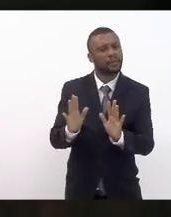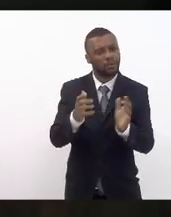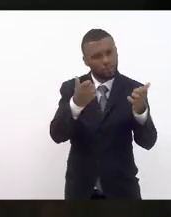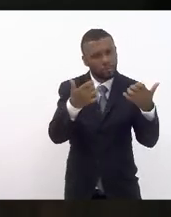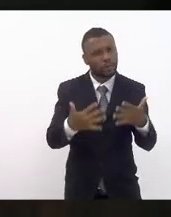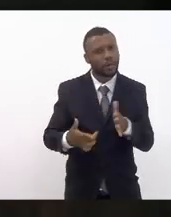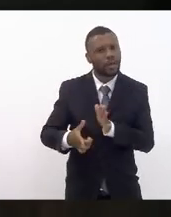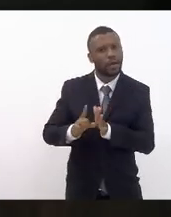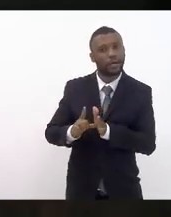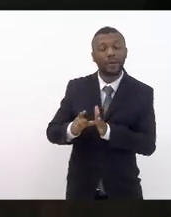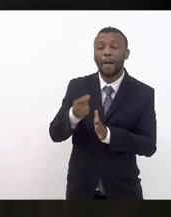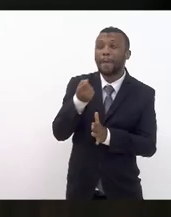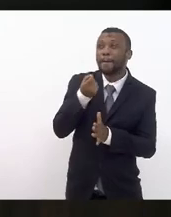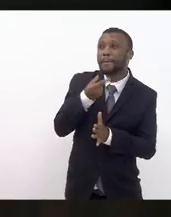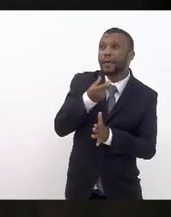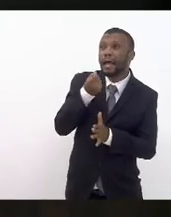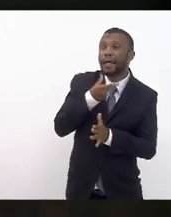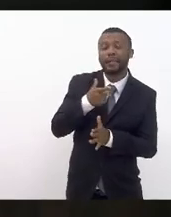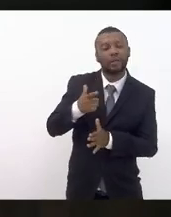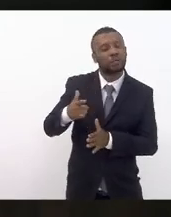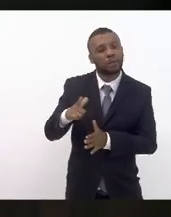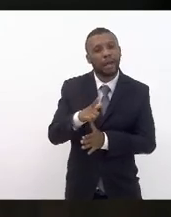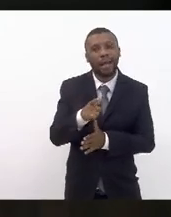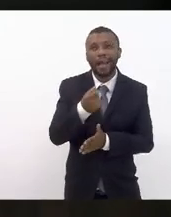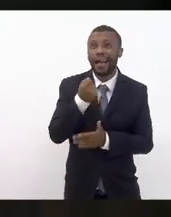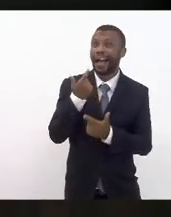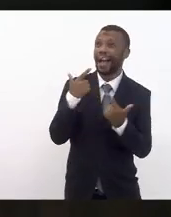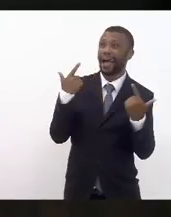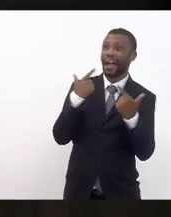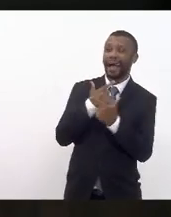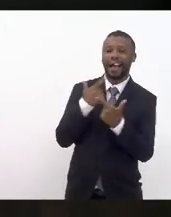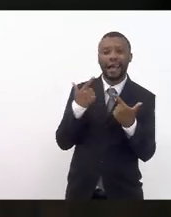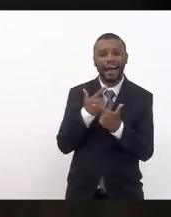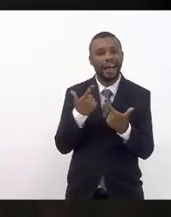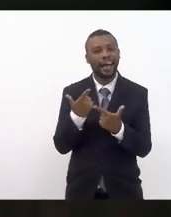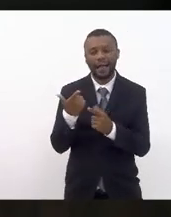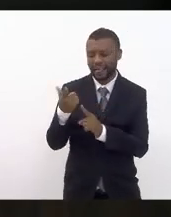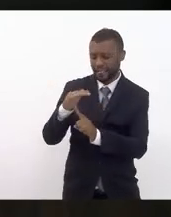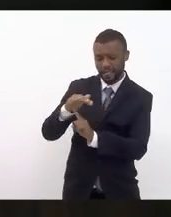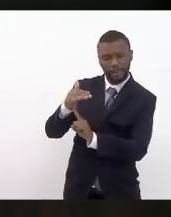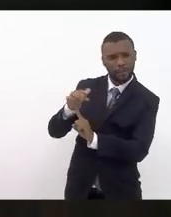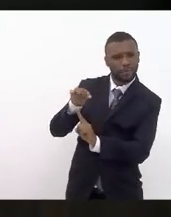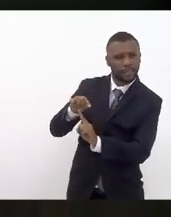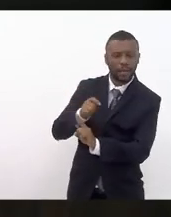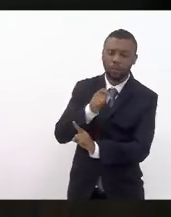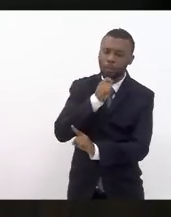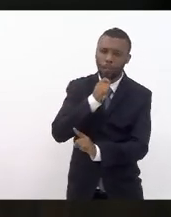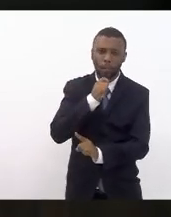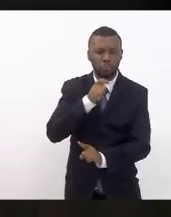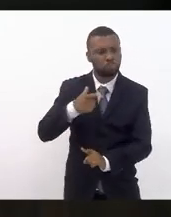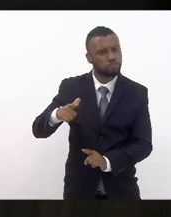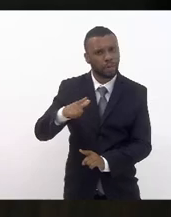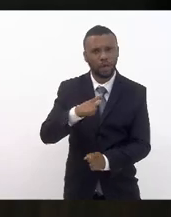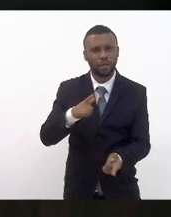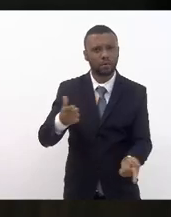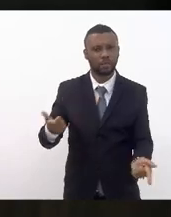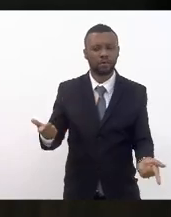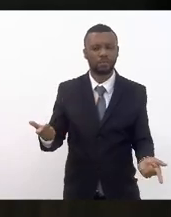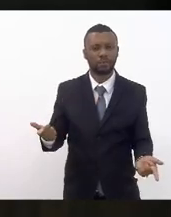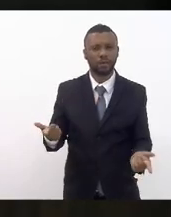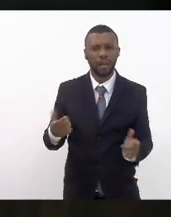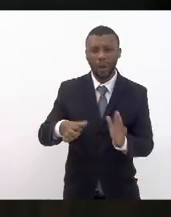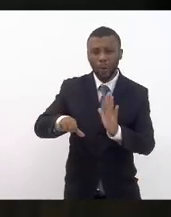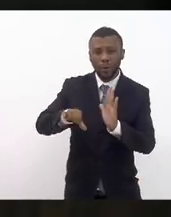há piada, não há graça em pedofilia. Graça nenhuma. É um